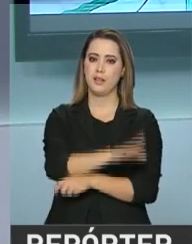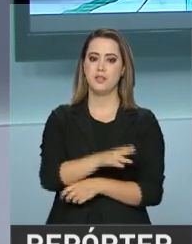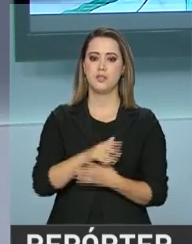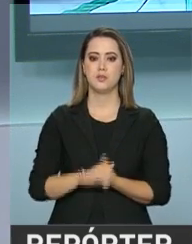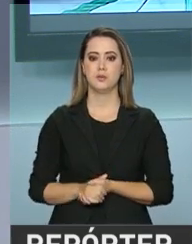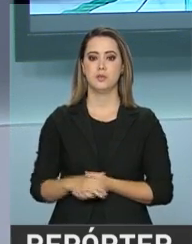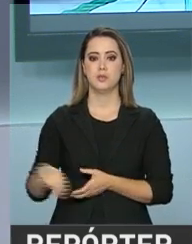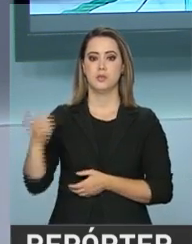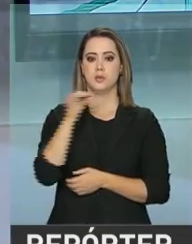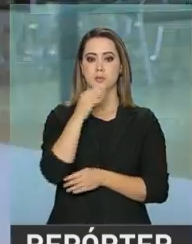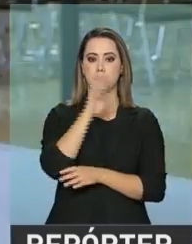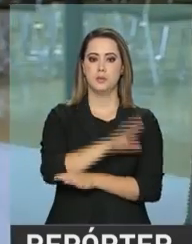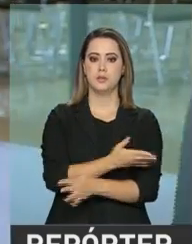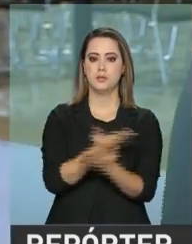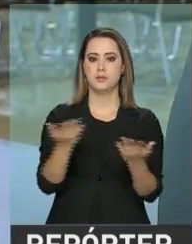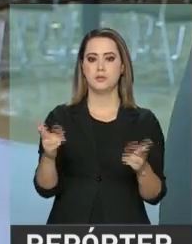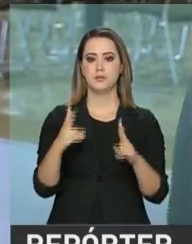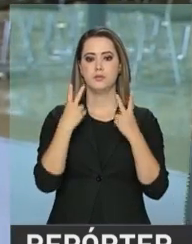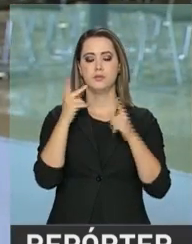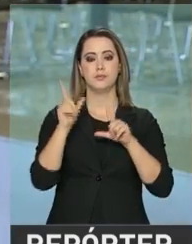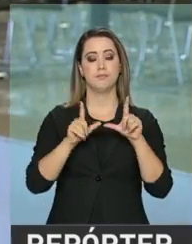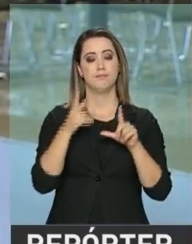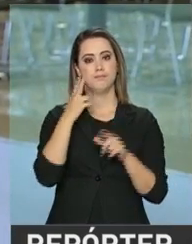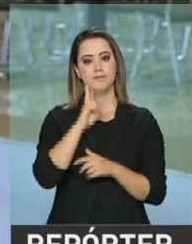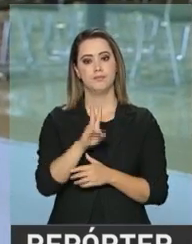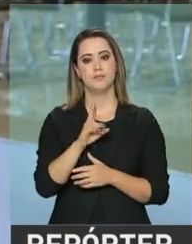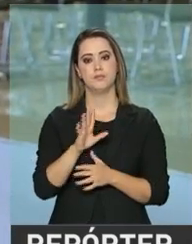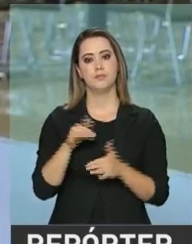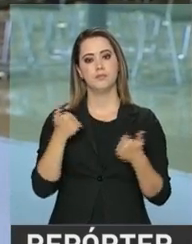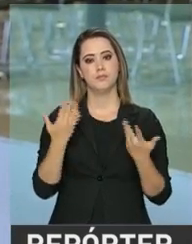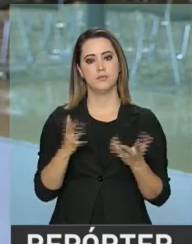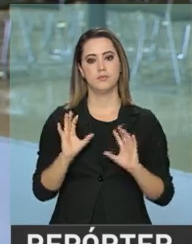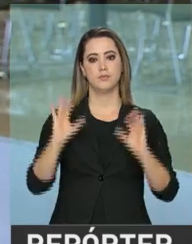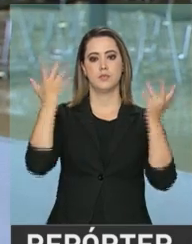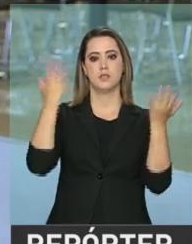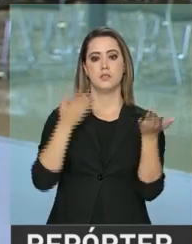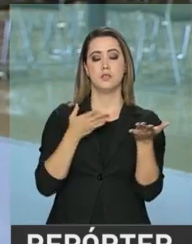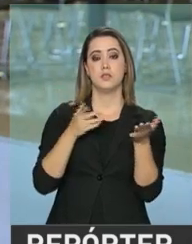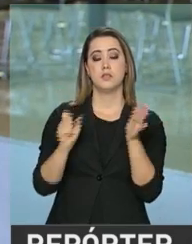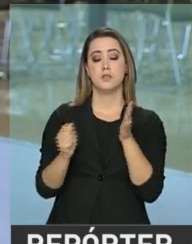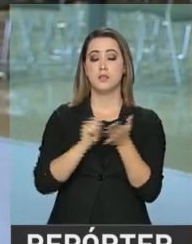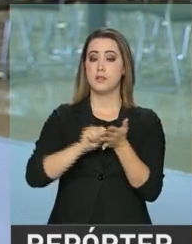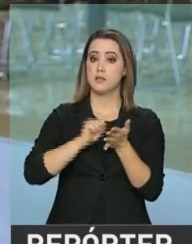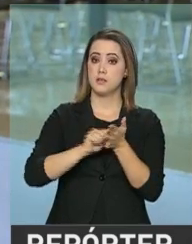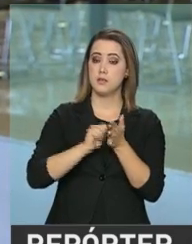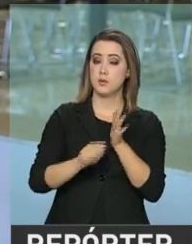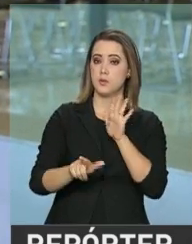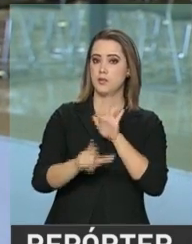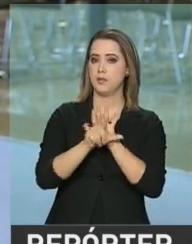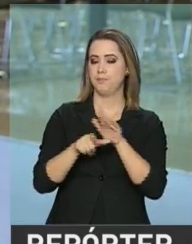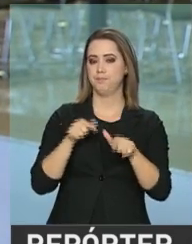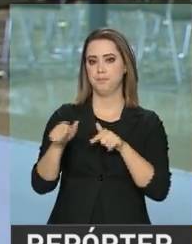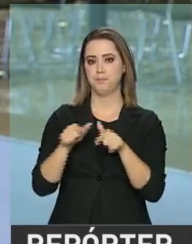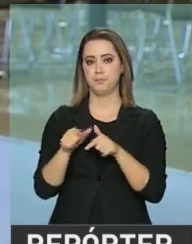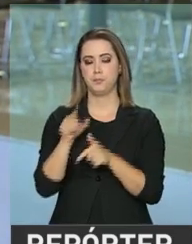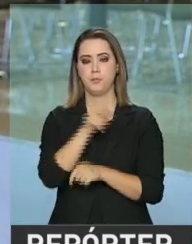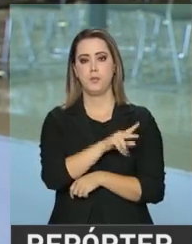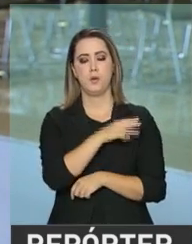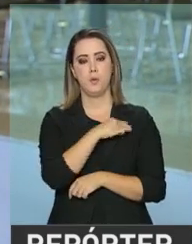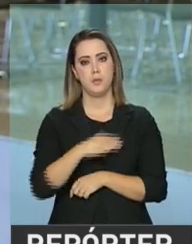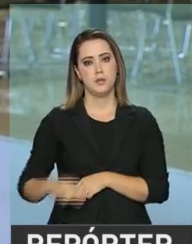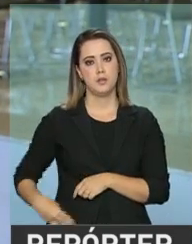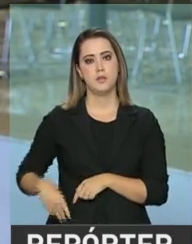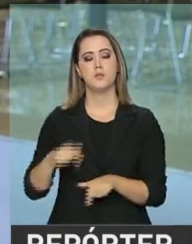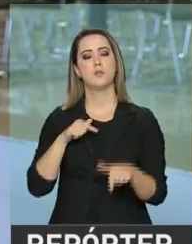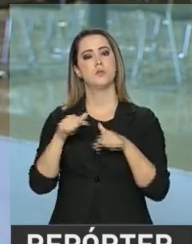Olá, Roberto. Boa tarde a todos que nos acompanham. Bom, durante a cerimônia de sanção da modernização das leis trabalhistas, o ministro do